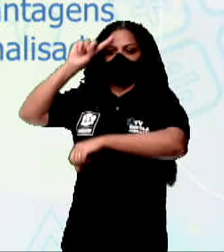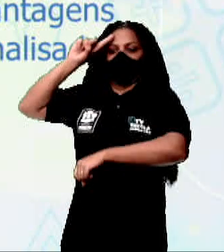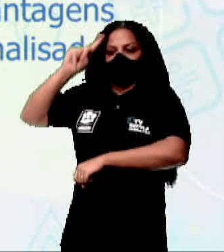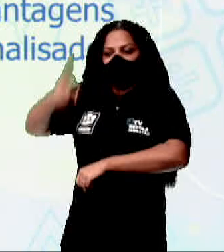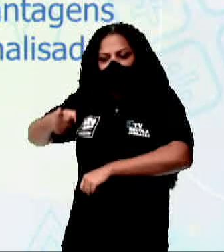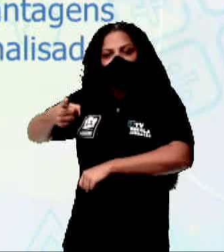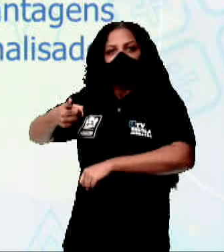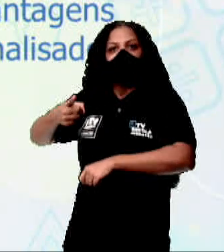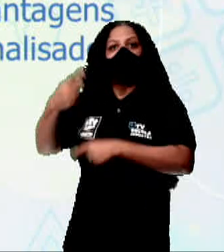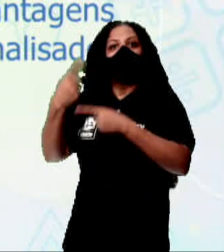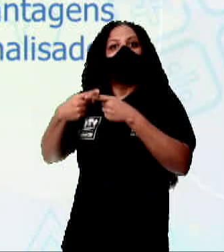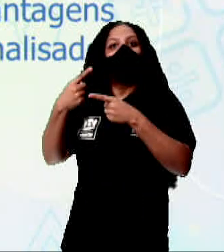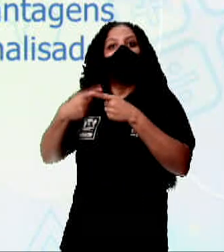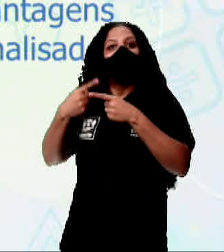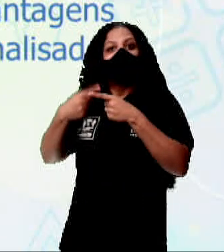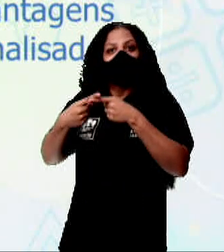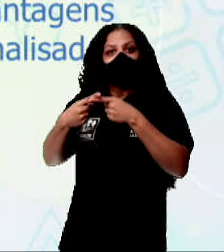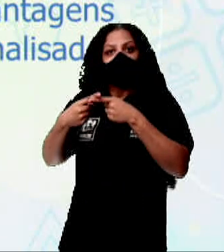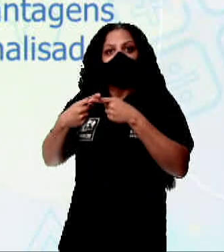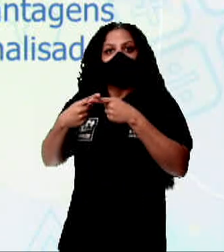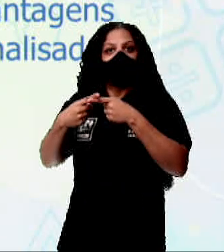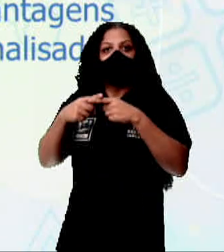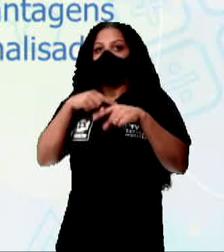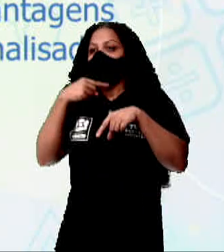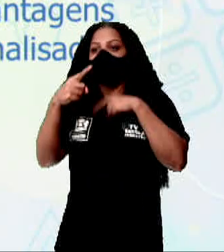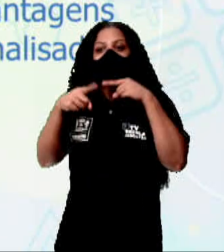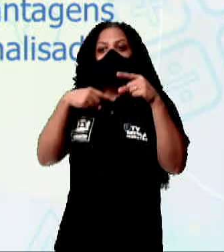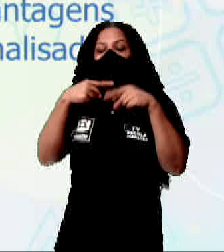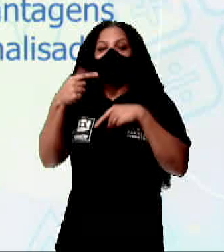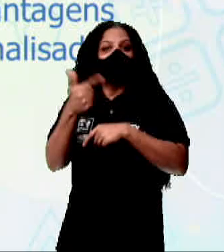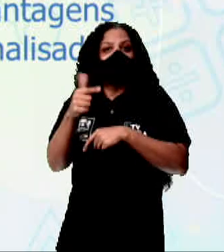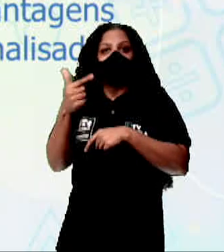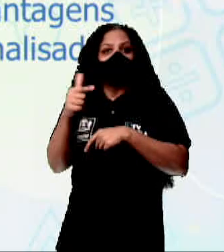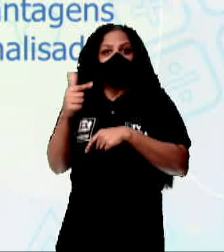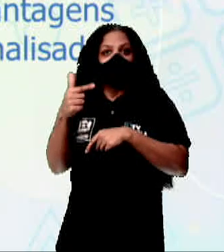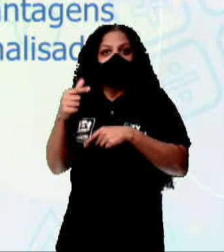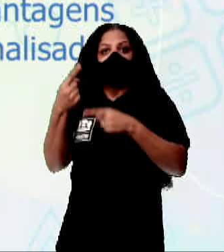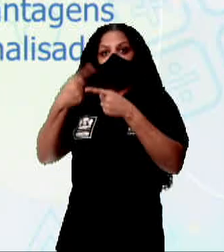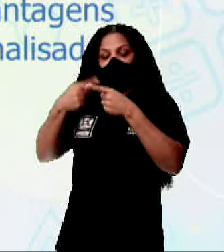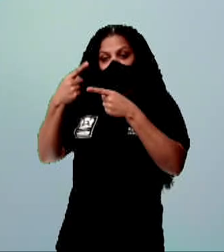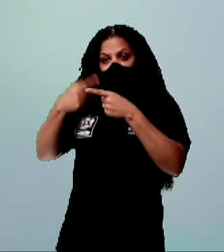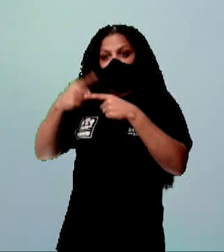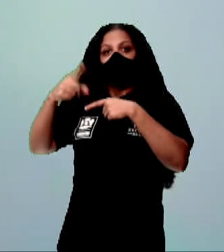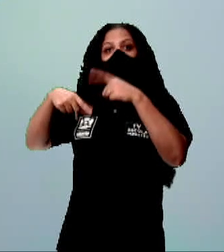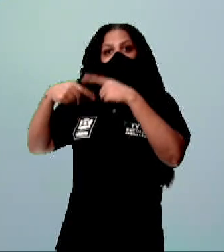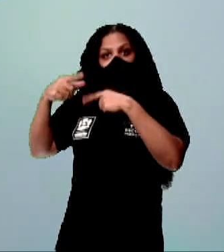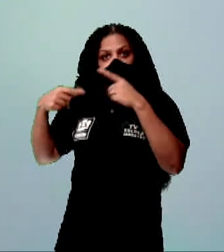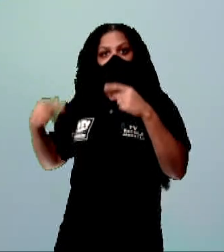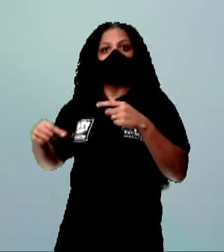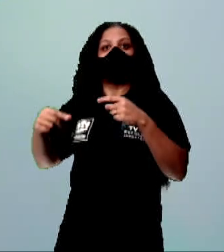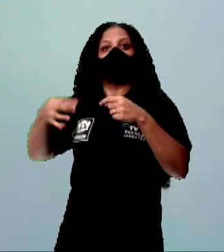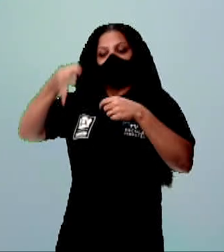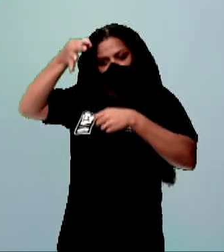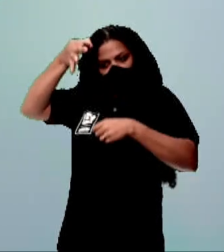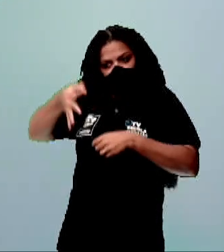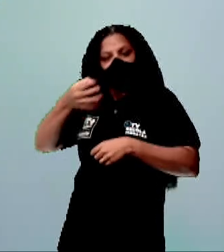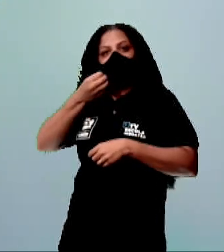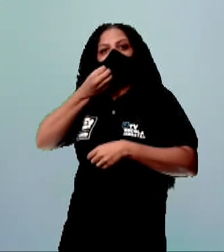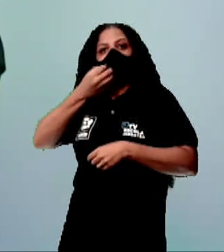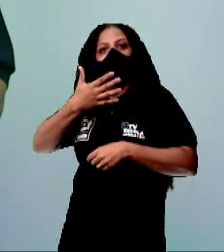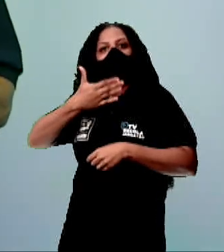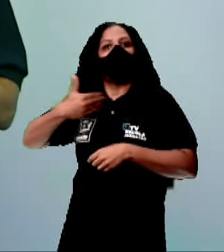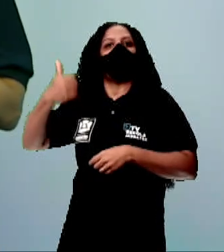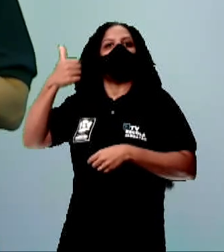não deixar dúvidas que essa marca, esse produto, ele realmente é eficaz para matar o quê? Os